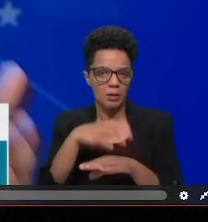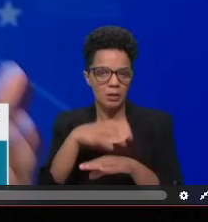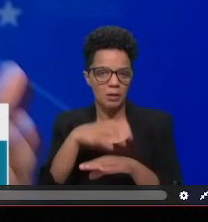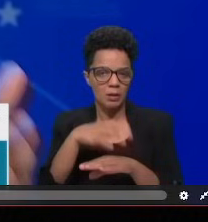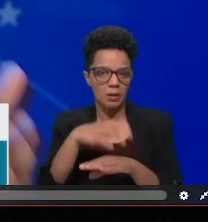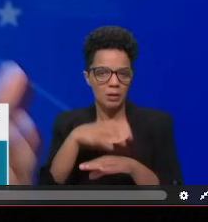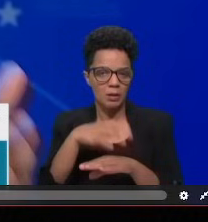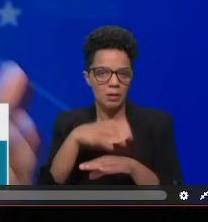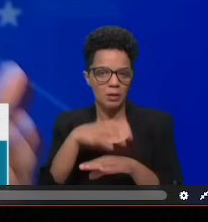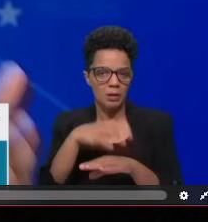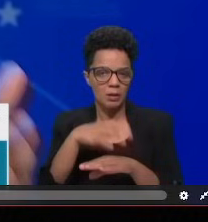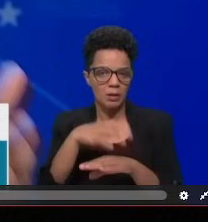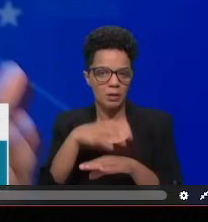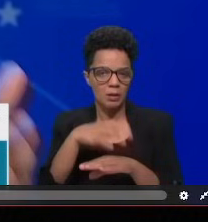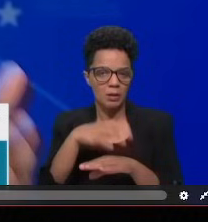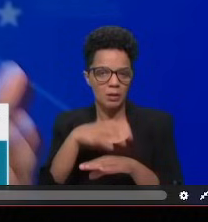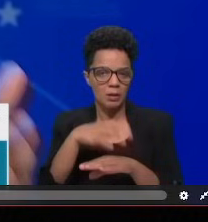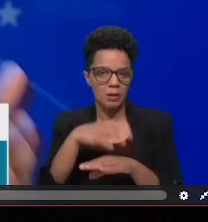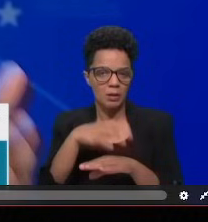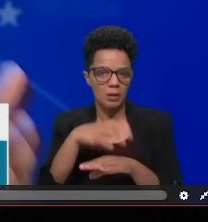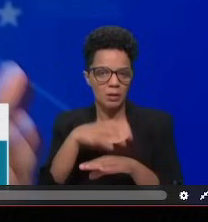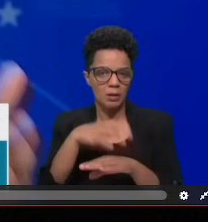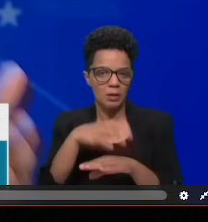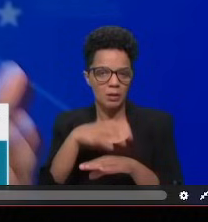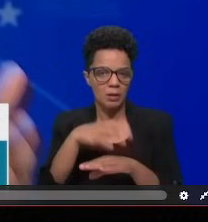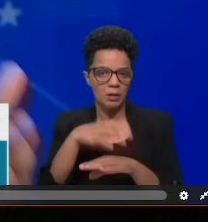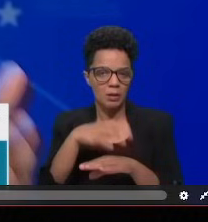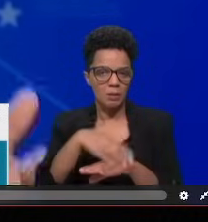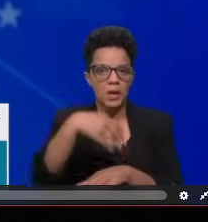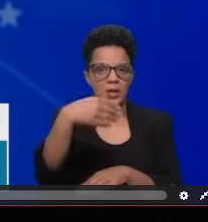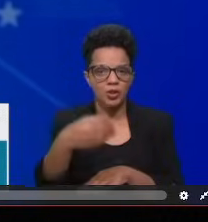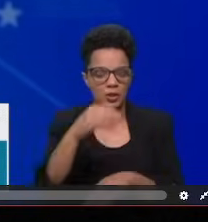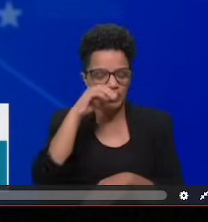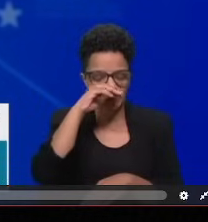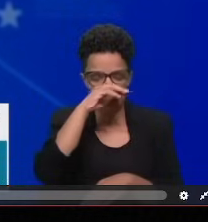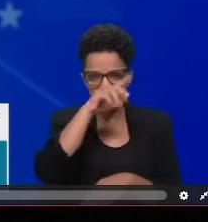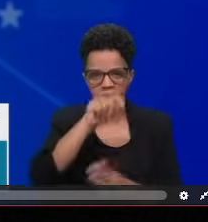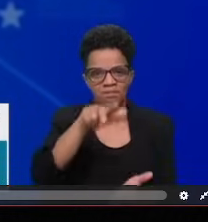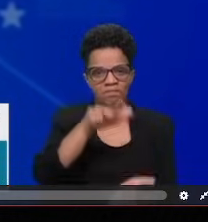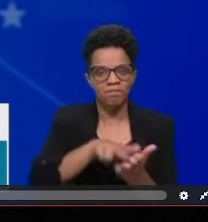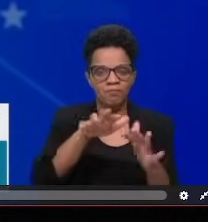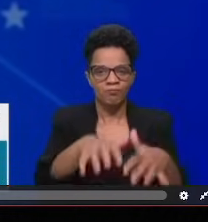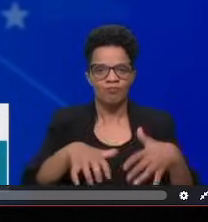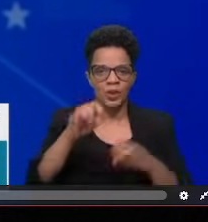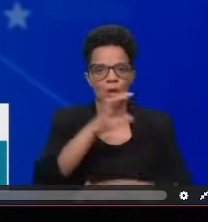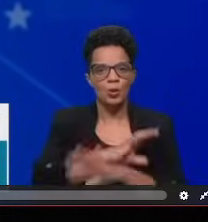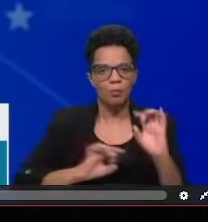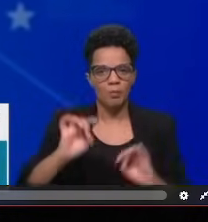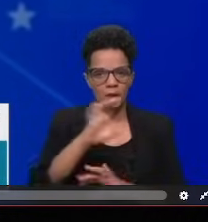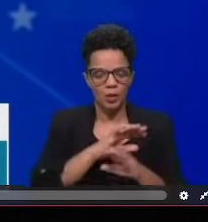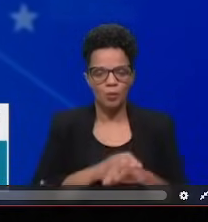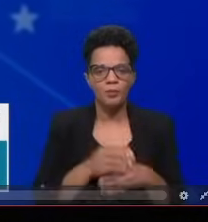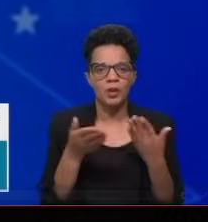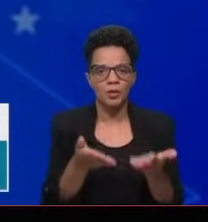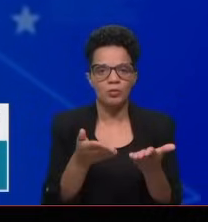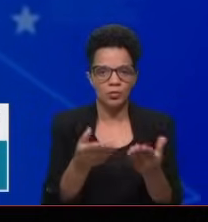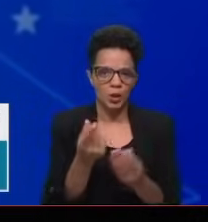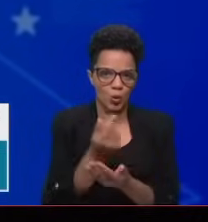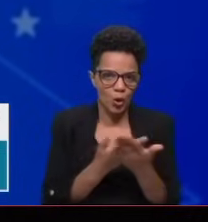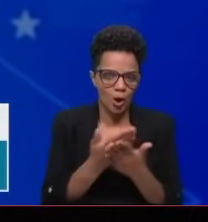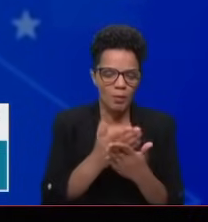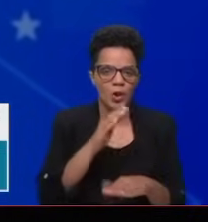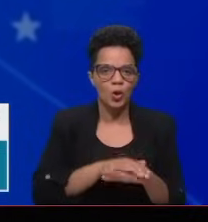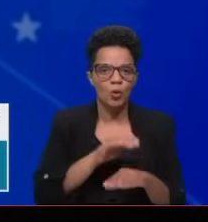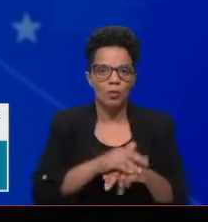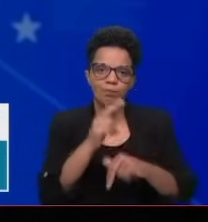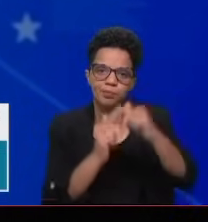conceito as armas servem para as duas coisas é para defender e para atacar já foi aprovado no Parlamento europeu ajuda económica para financiar a